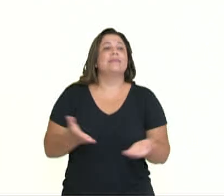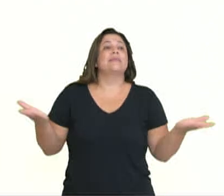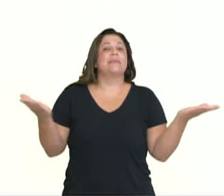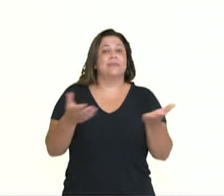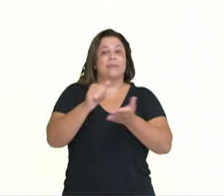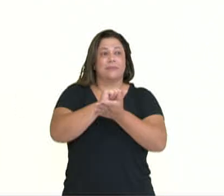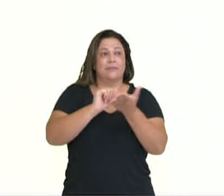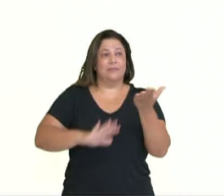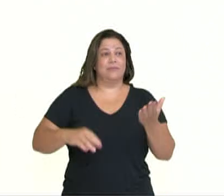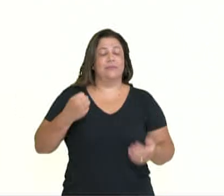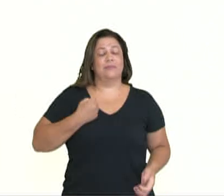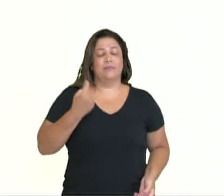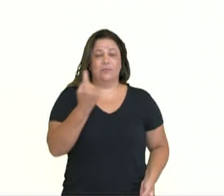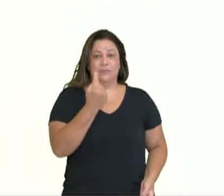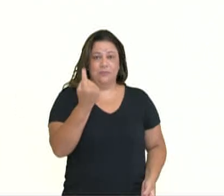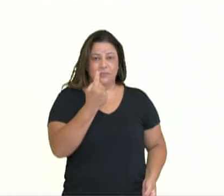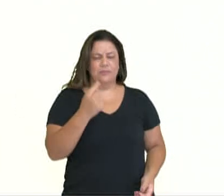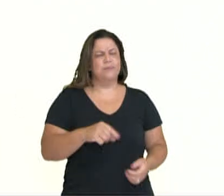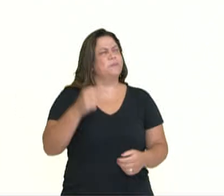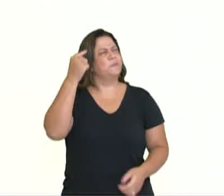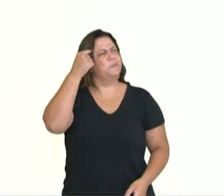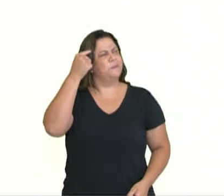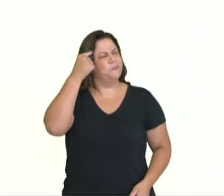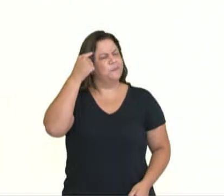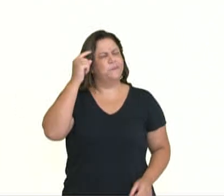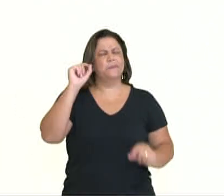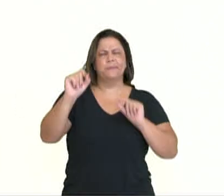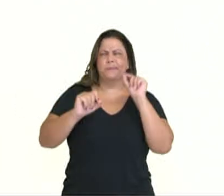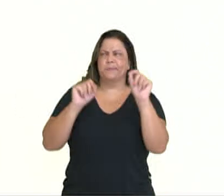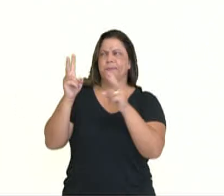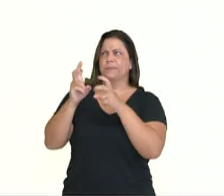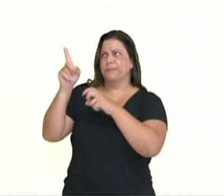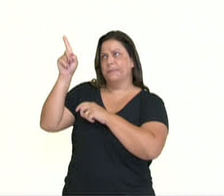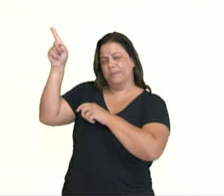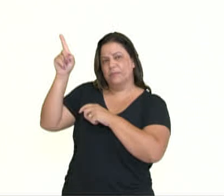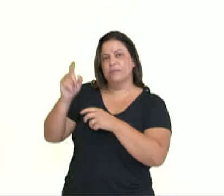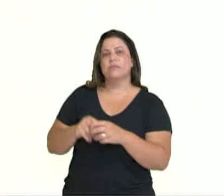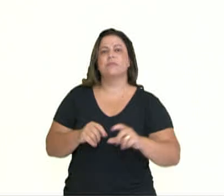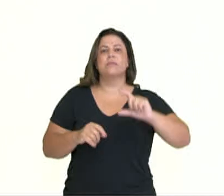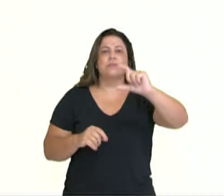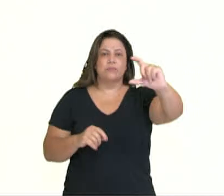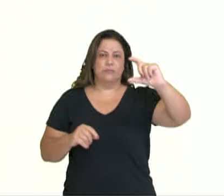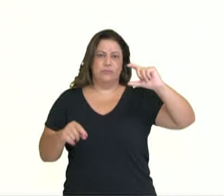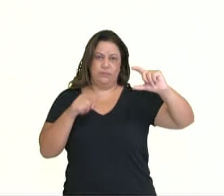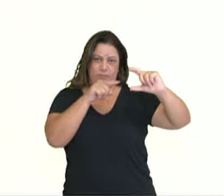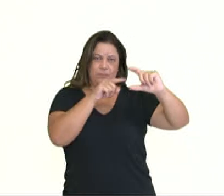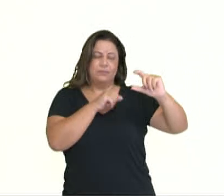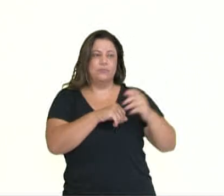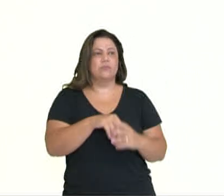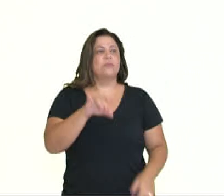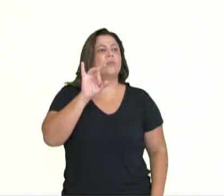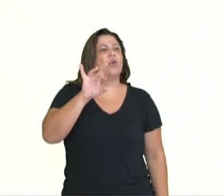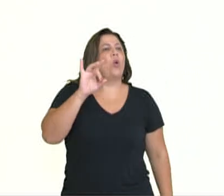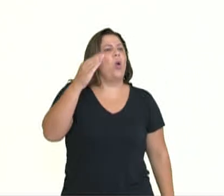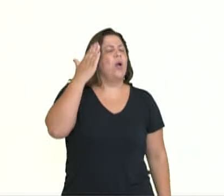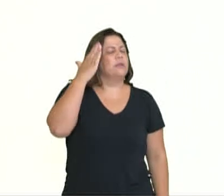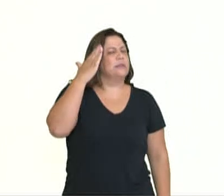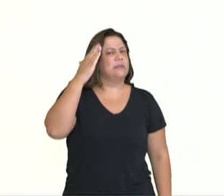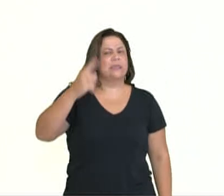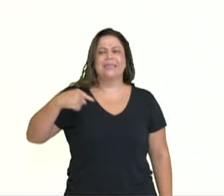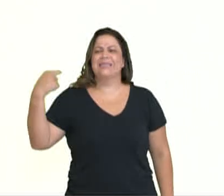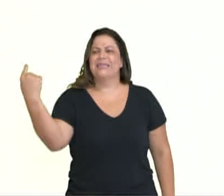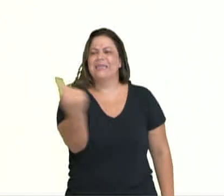Atividade 1, eu convido vocês a pensarem um pouquinho sobre isso. Olha o trechinho. Só sei que em redor tudo